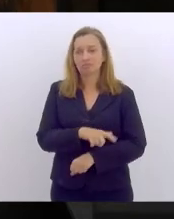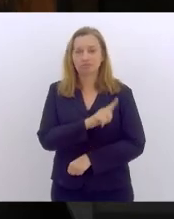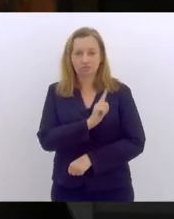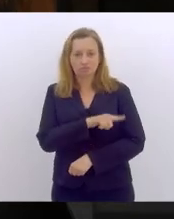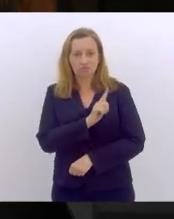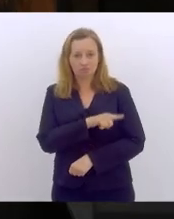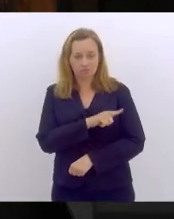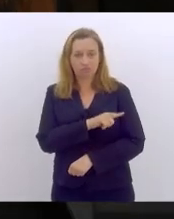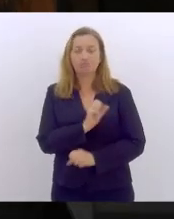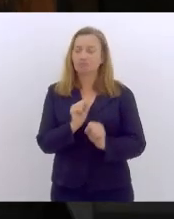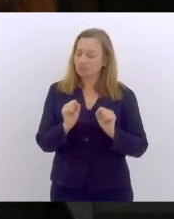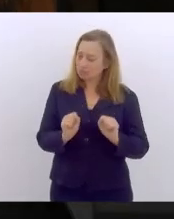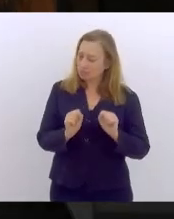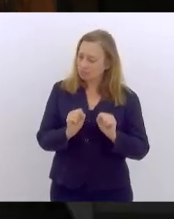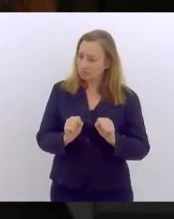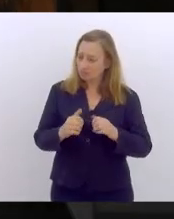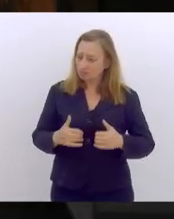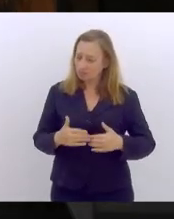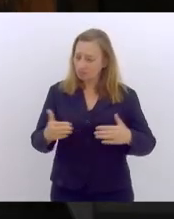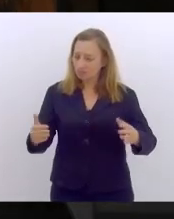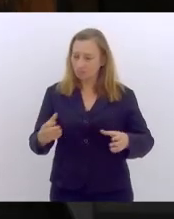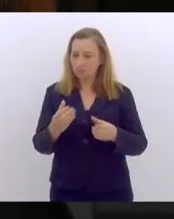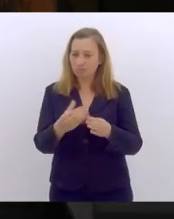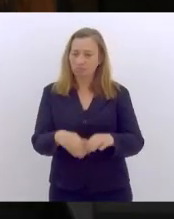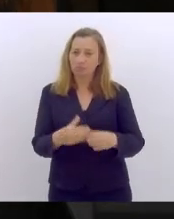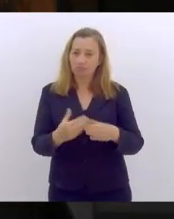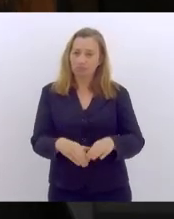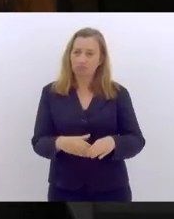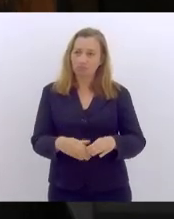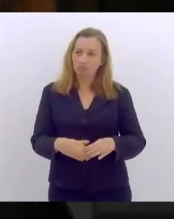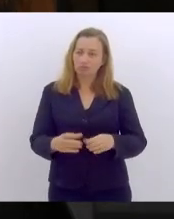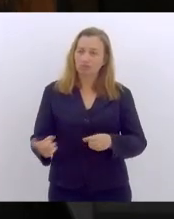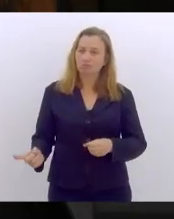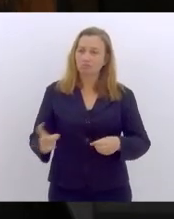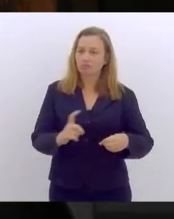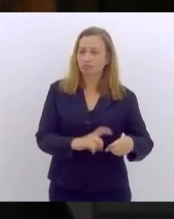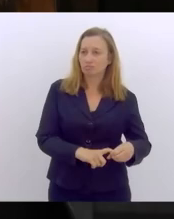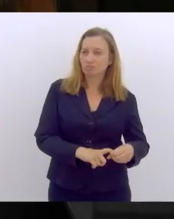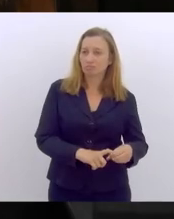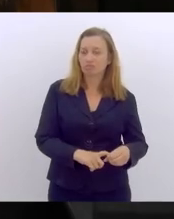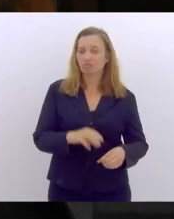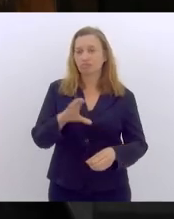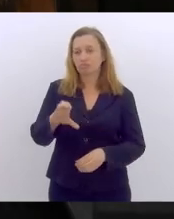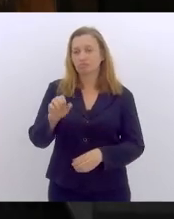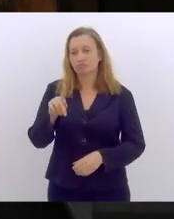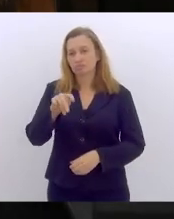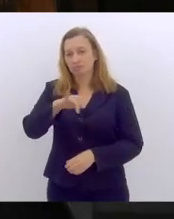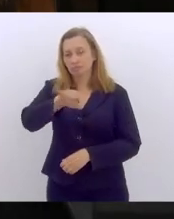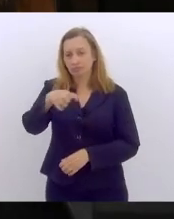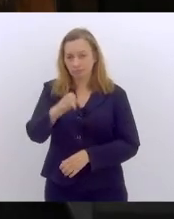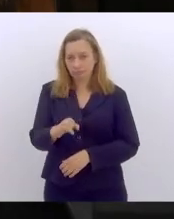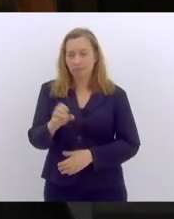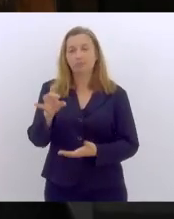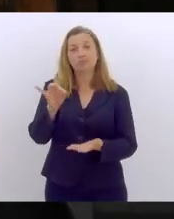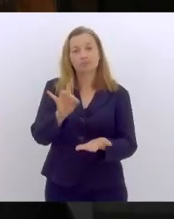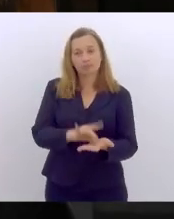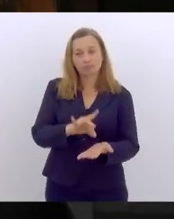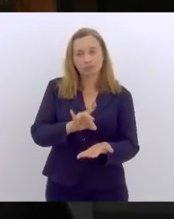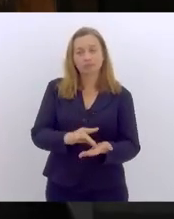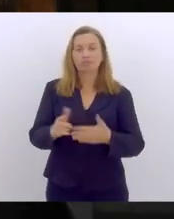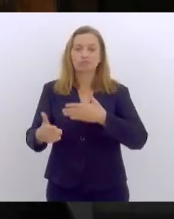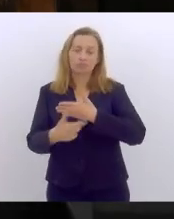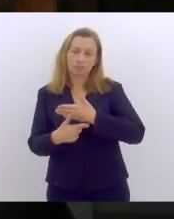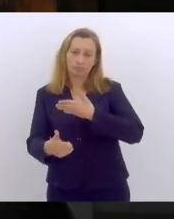gestores que possam abrir concurso público e devolver à CEPERJ a sua verdadeira